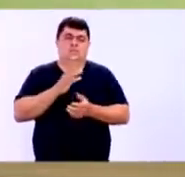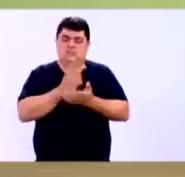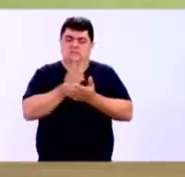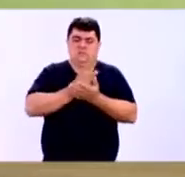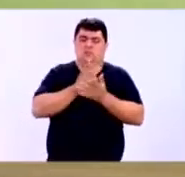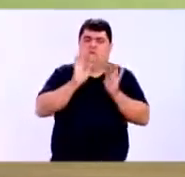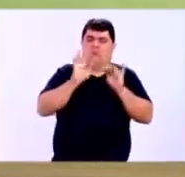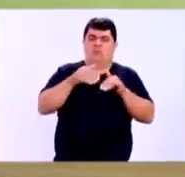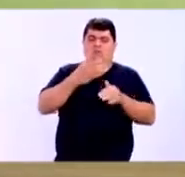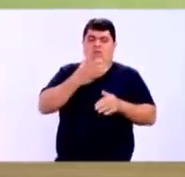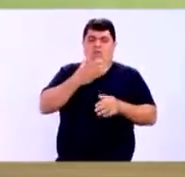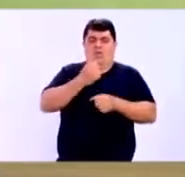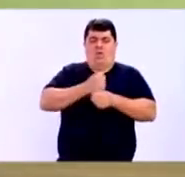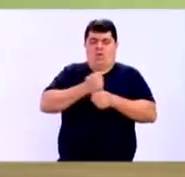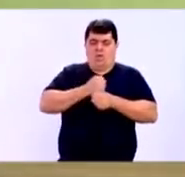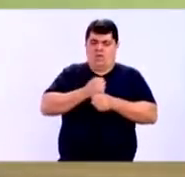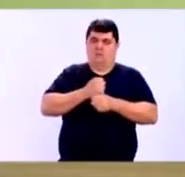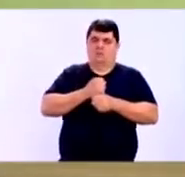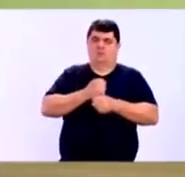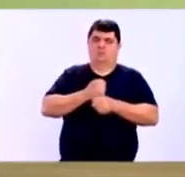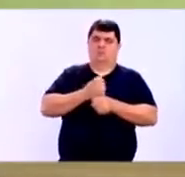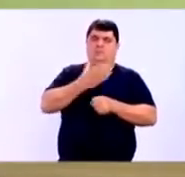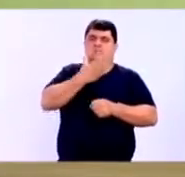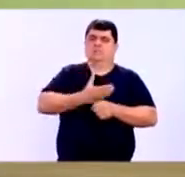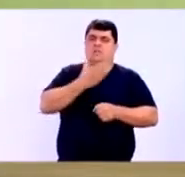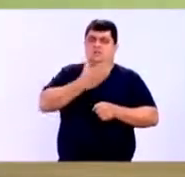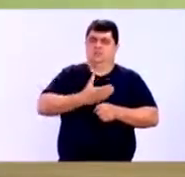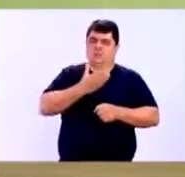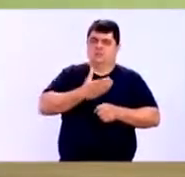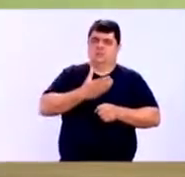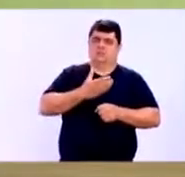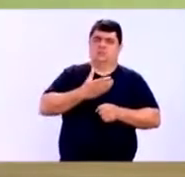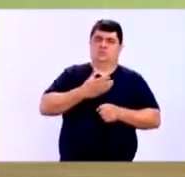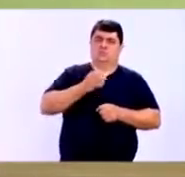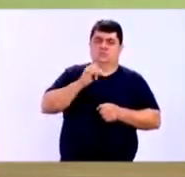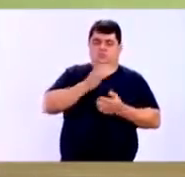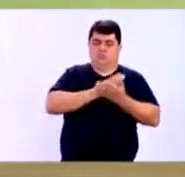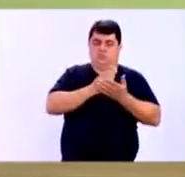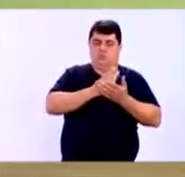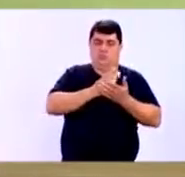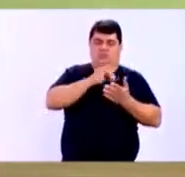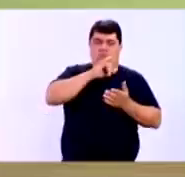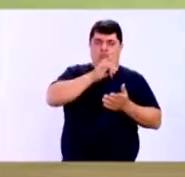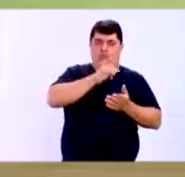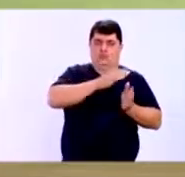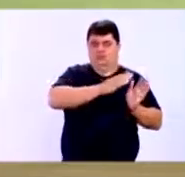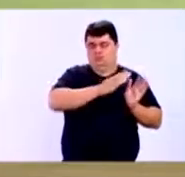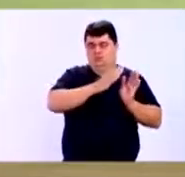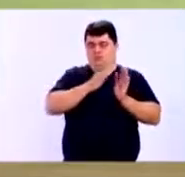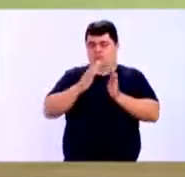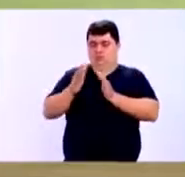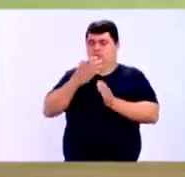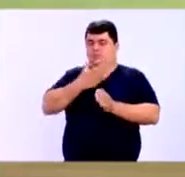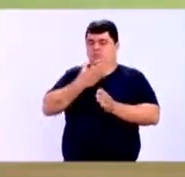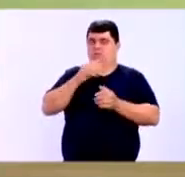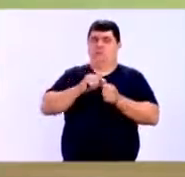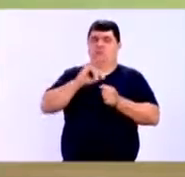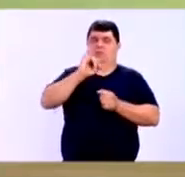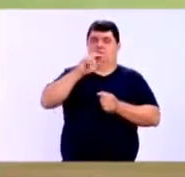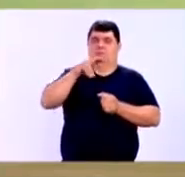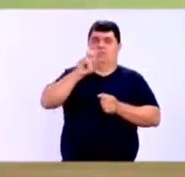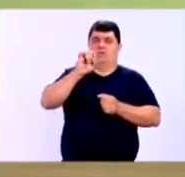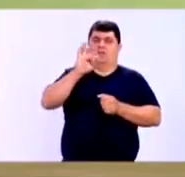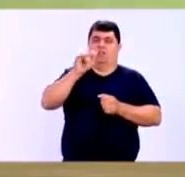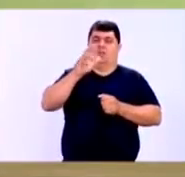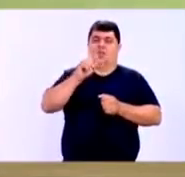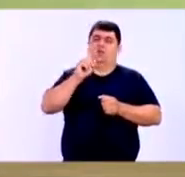de ano, normalmente no mês de dezembro, se a empresa iniciou suas atividades no mês de janeiro, se faz o inventário